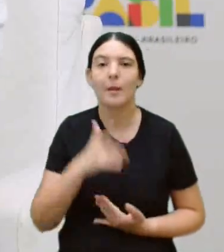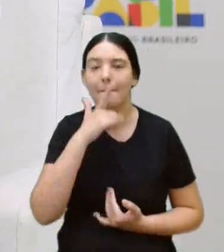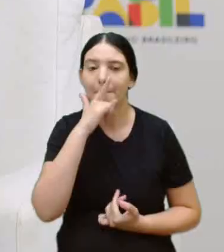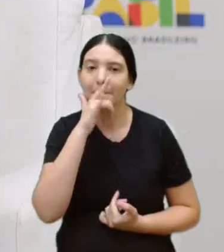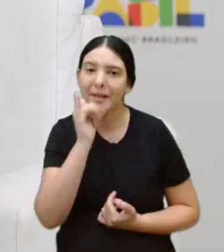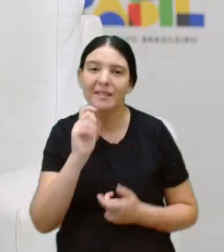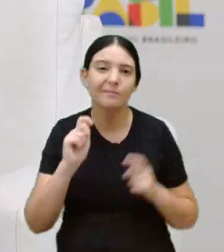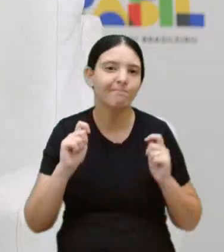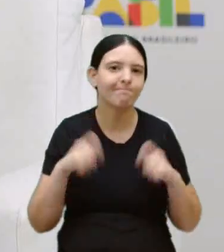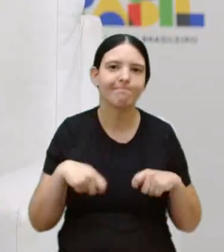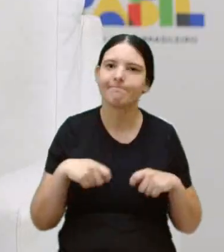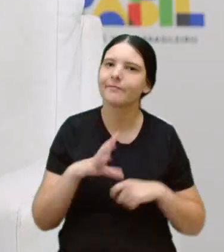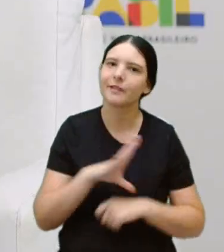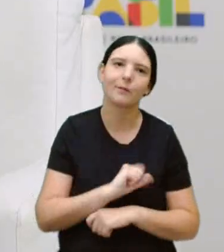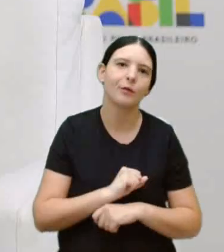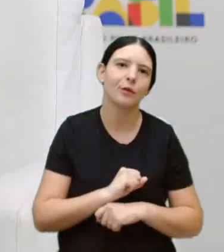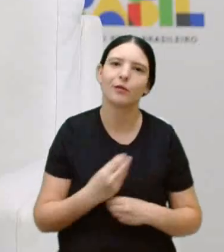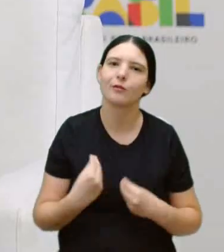investimento amoroso.